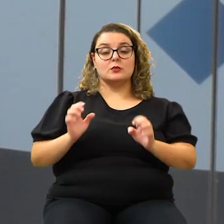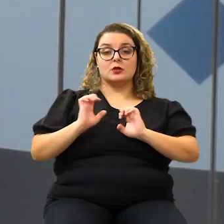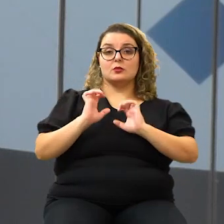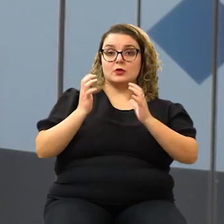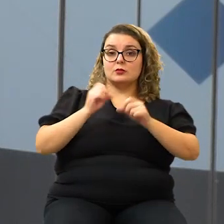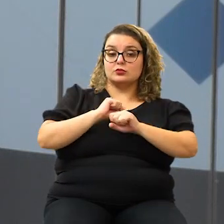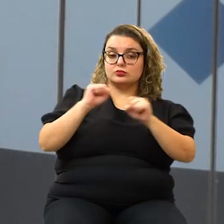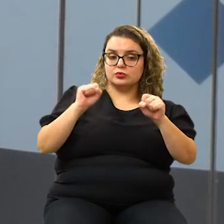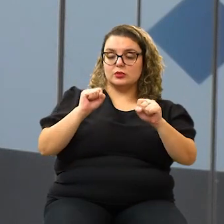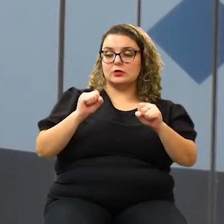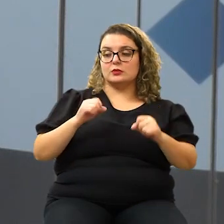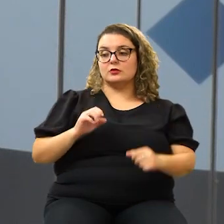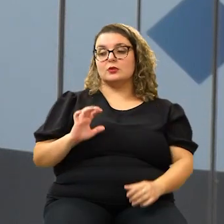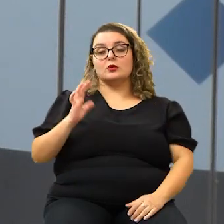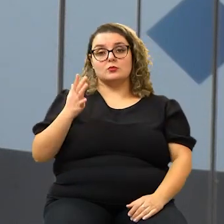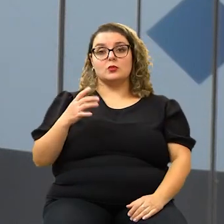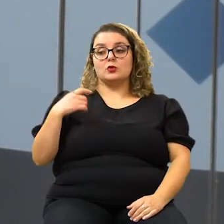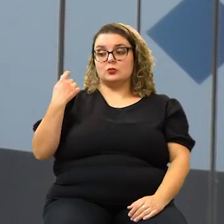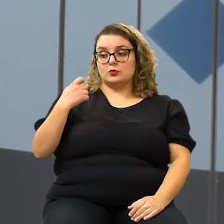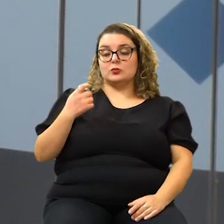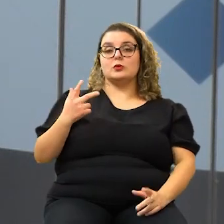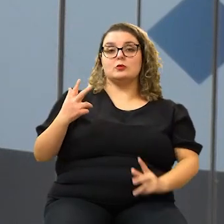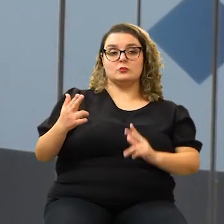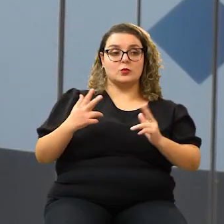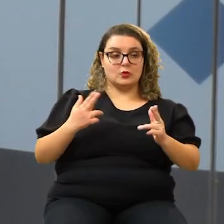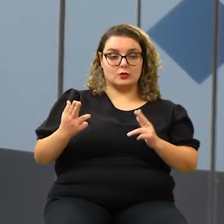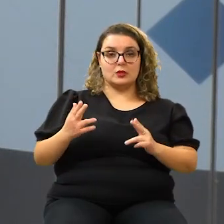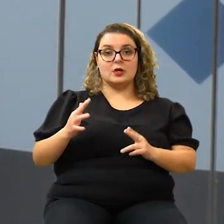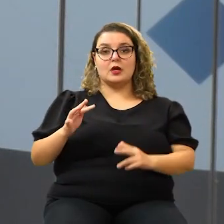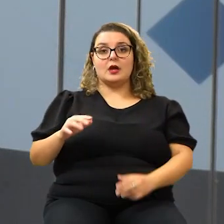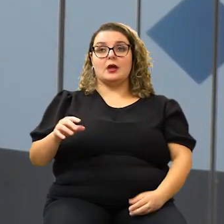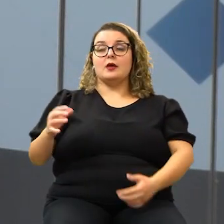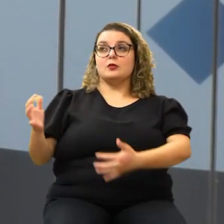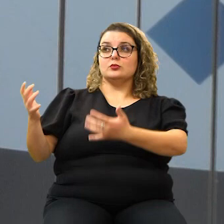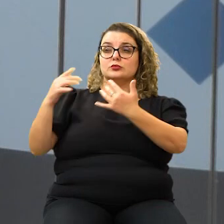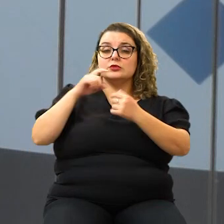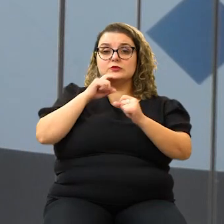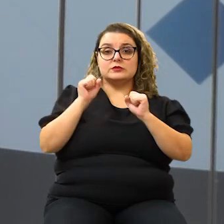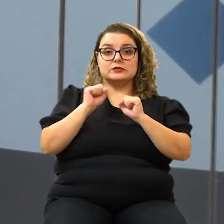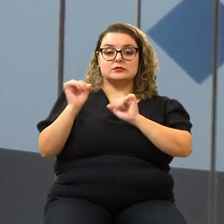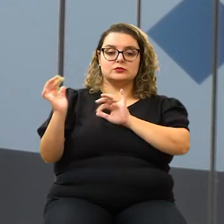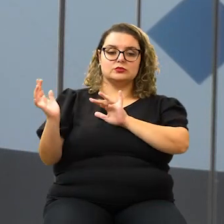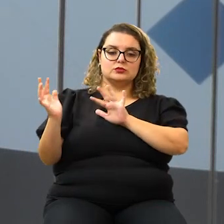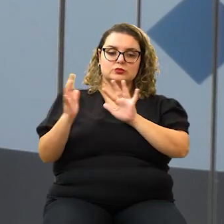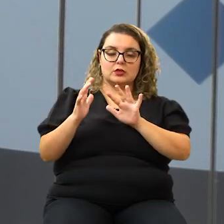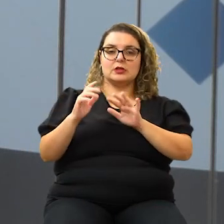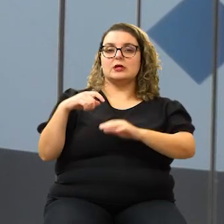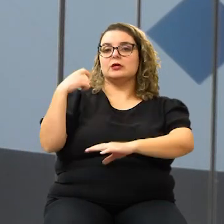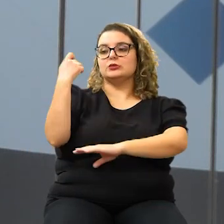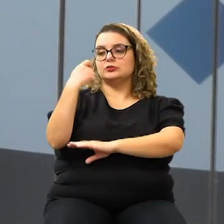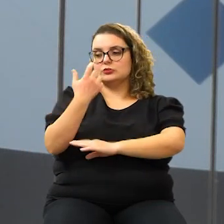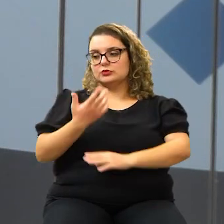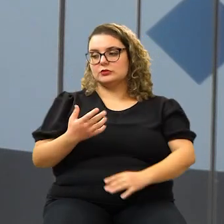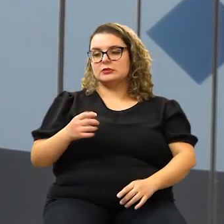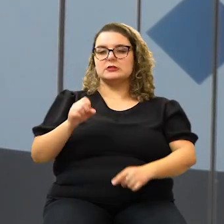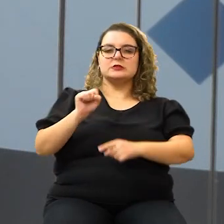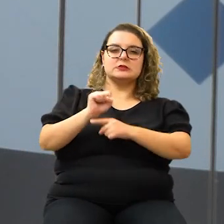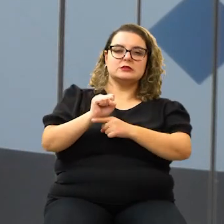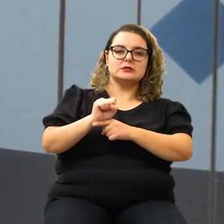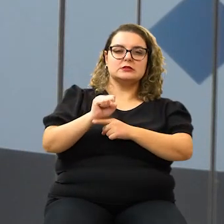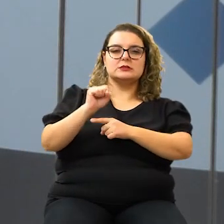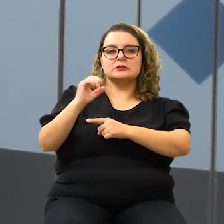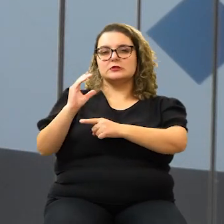severo que aconteceu no Rio Grande do Sul, ou seja, as frentes frias elas avançam até ali o Rio Grande do Sul, Santa Catarina, mas